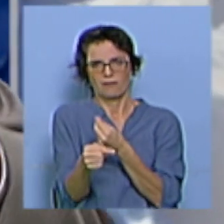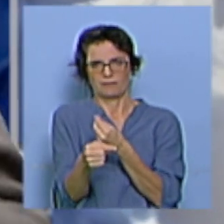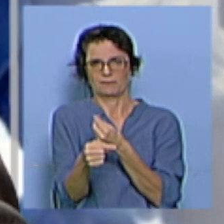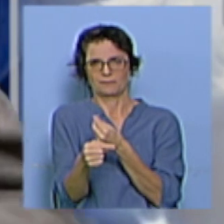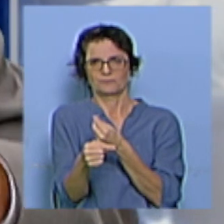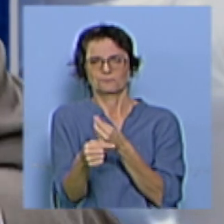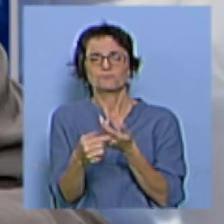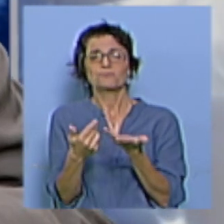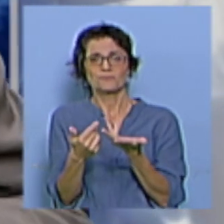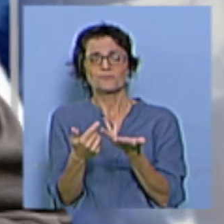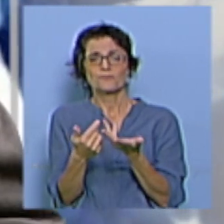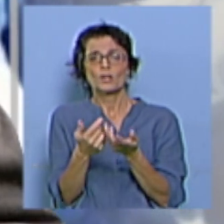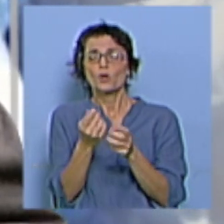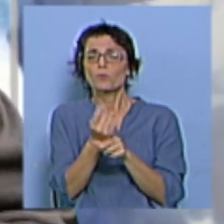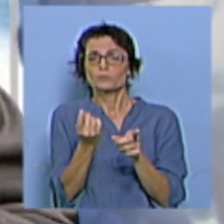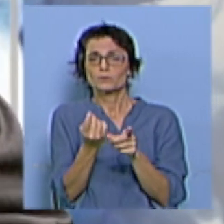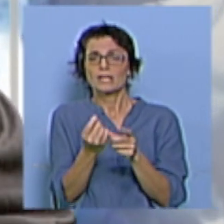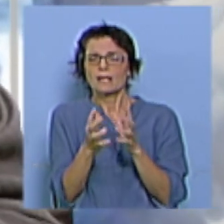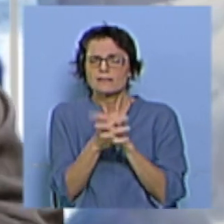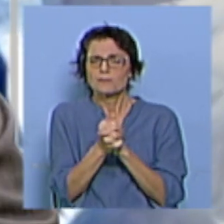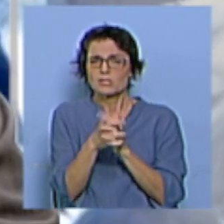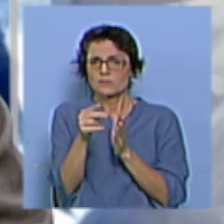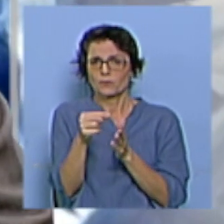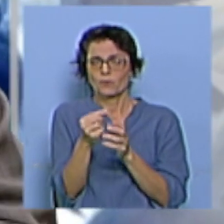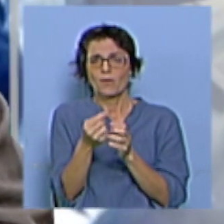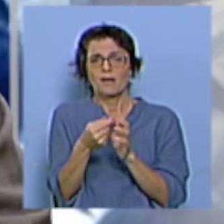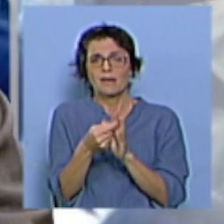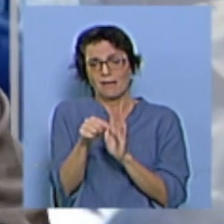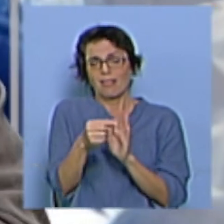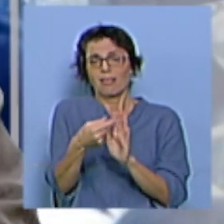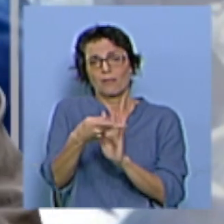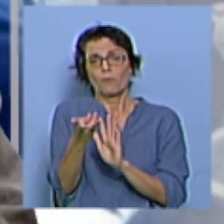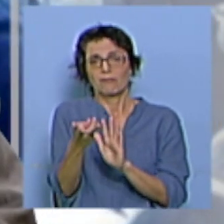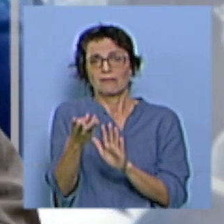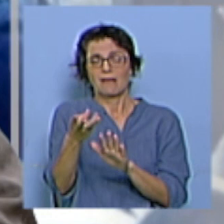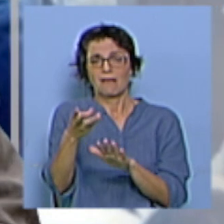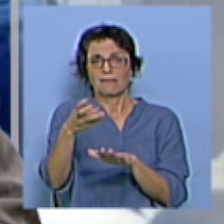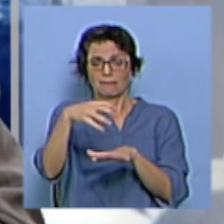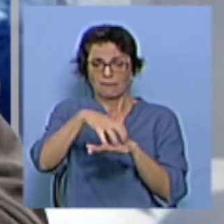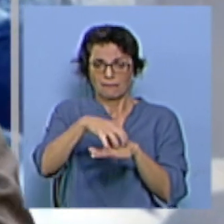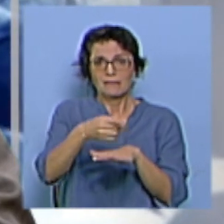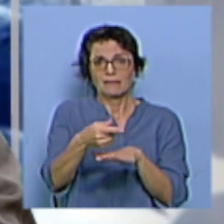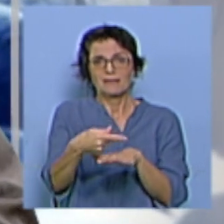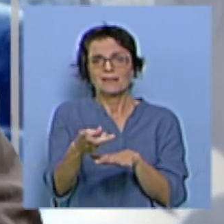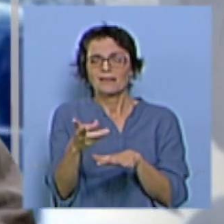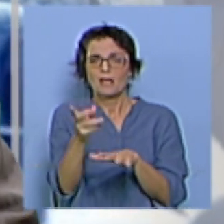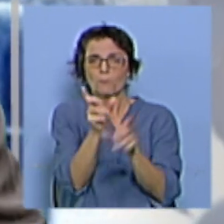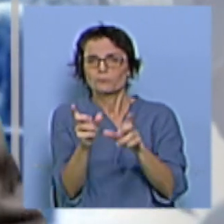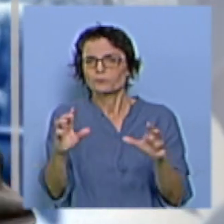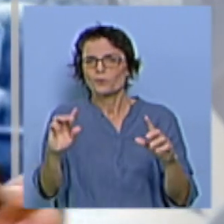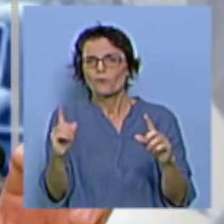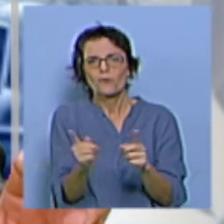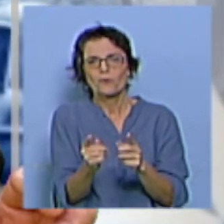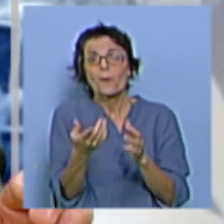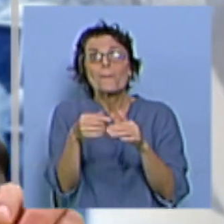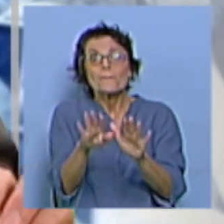resumida àquelas pessoas que estavam, mas quando eles sabiam que a própria Diocese estava com eles, sabiam que tinham